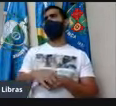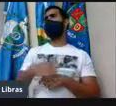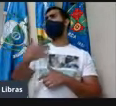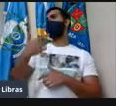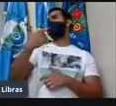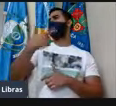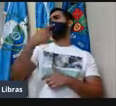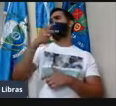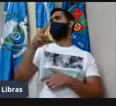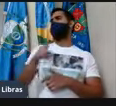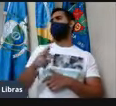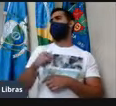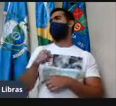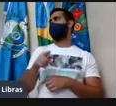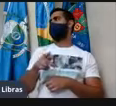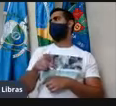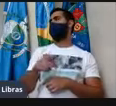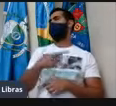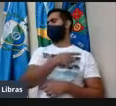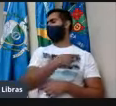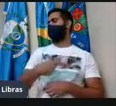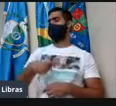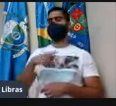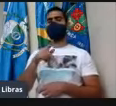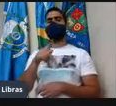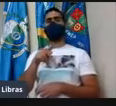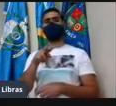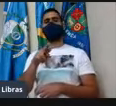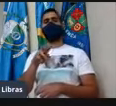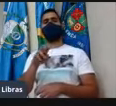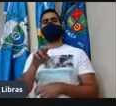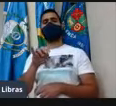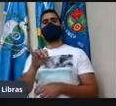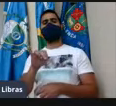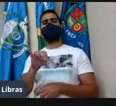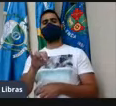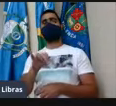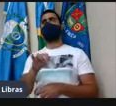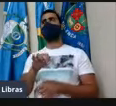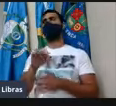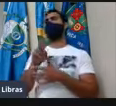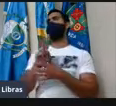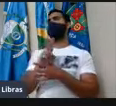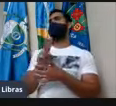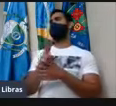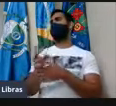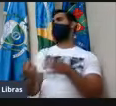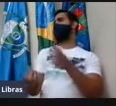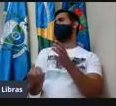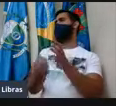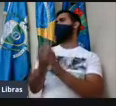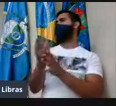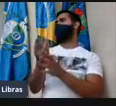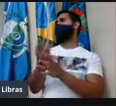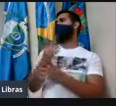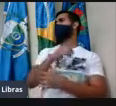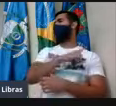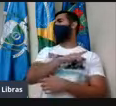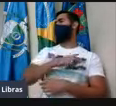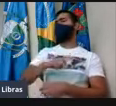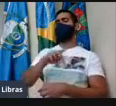vez que você passa pela PREV, certo? Sim. A PREV Valença, Juarez, ela foi criada aqui no governo